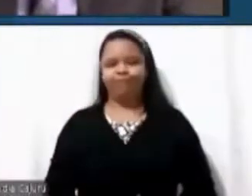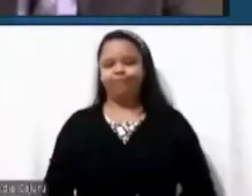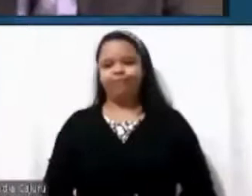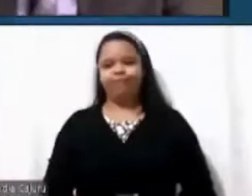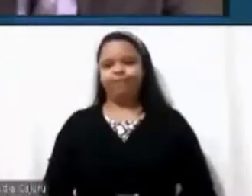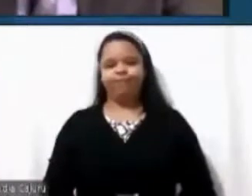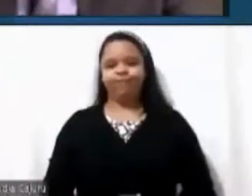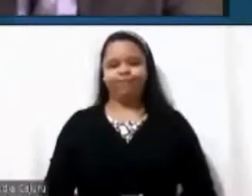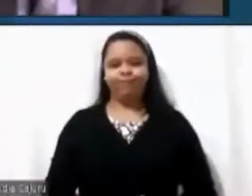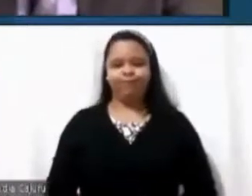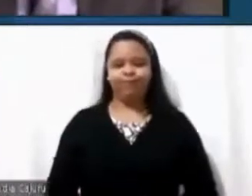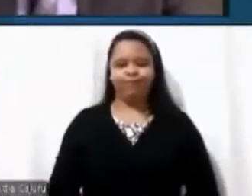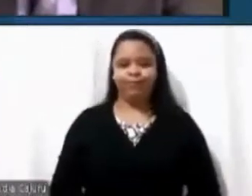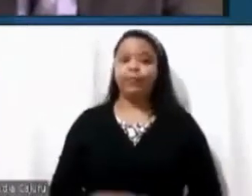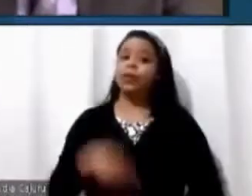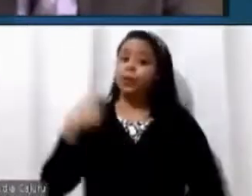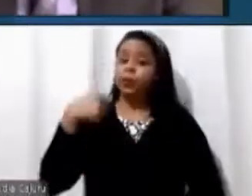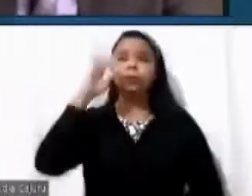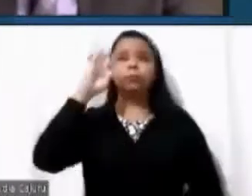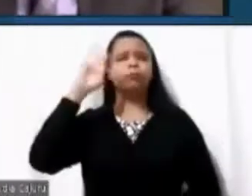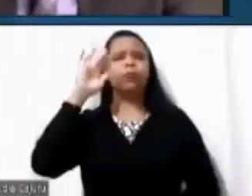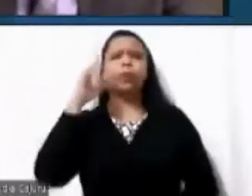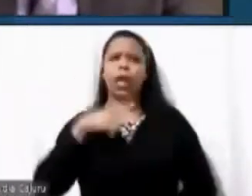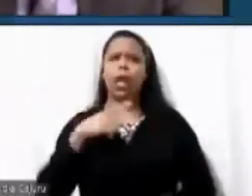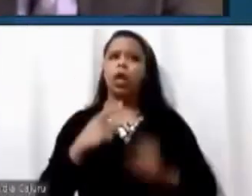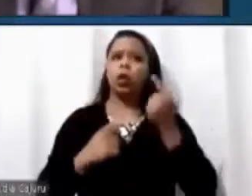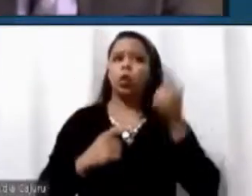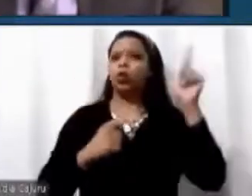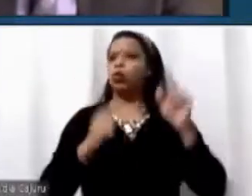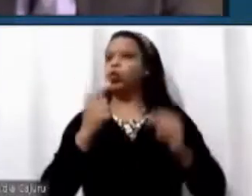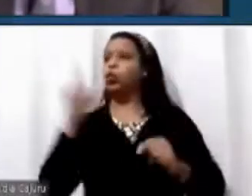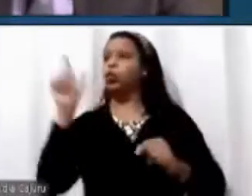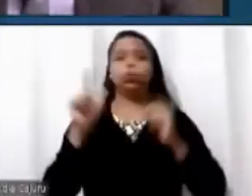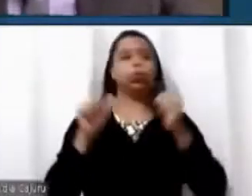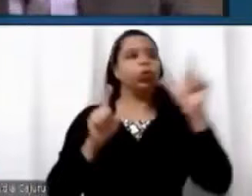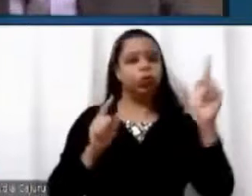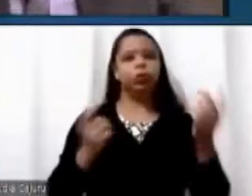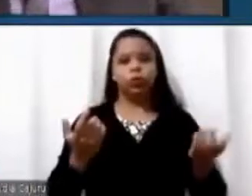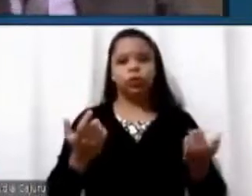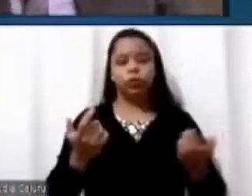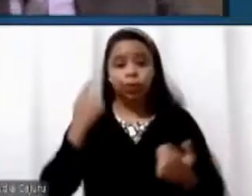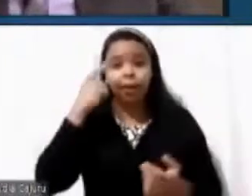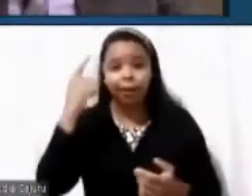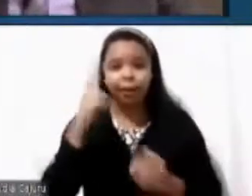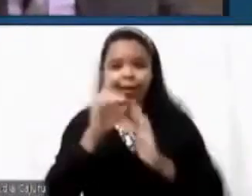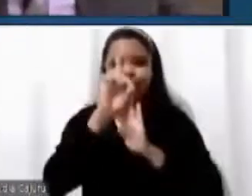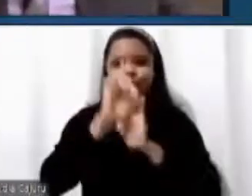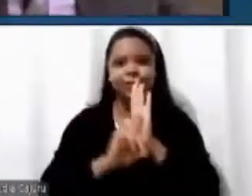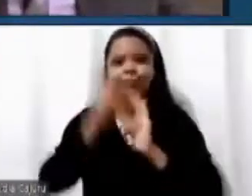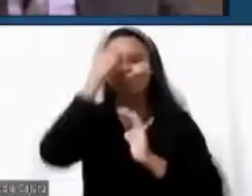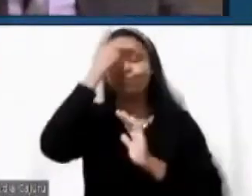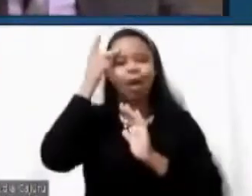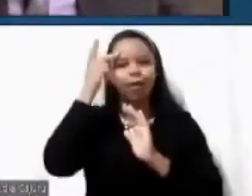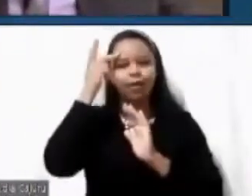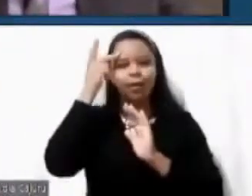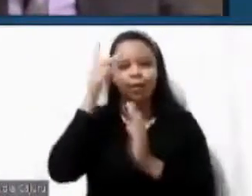a tônica, não é o que deve ocorrer. Por quê? Ora, porque o direito do paciente, ele não vem contra, não está contra o